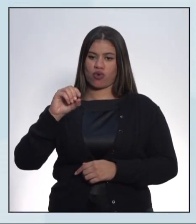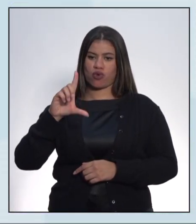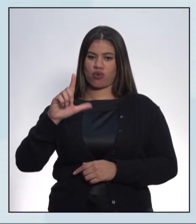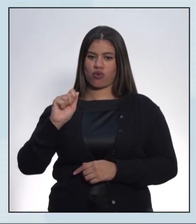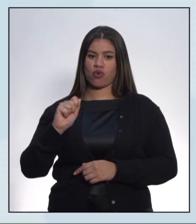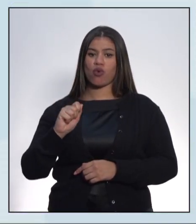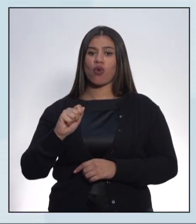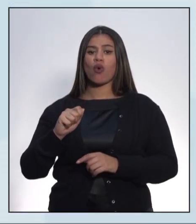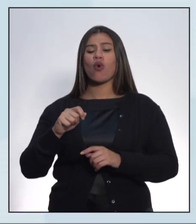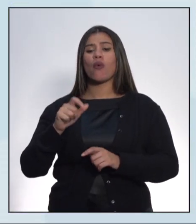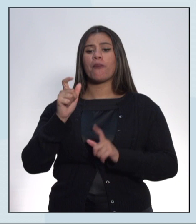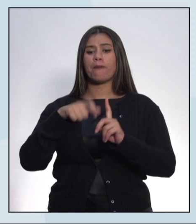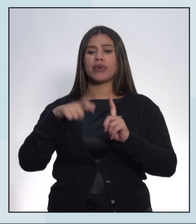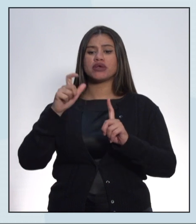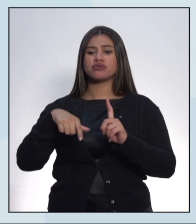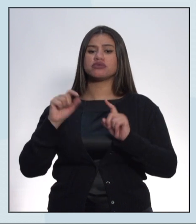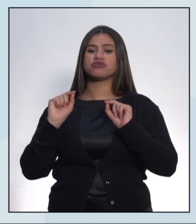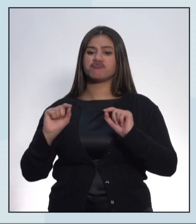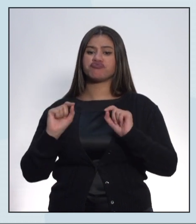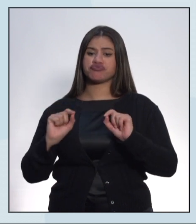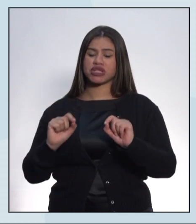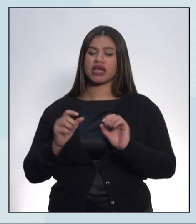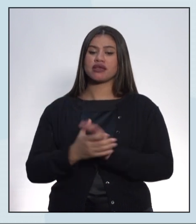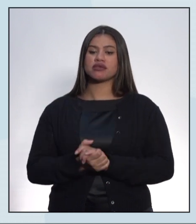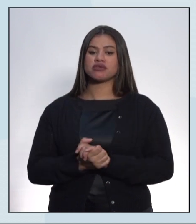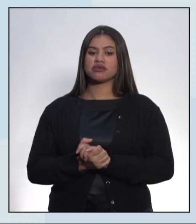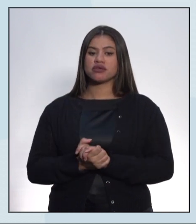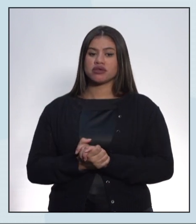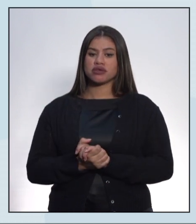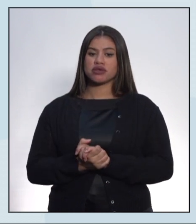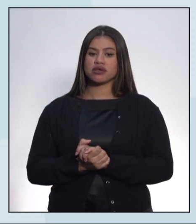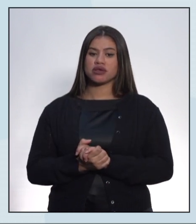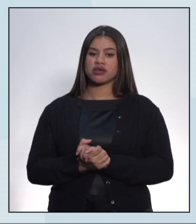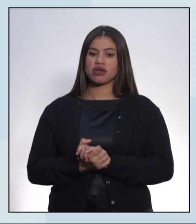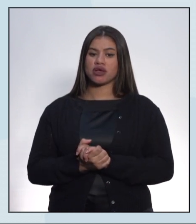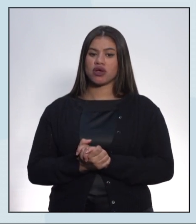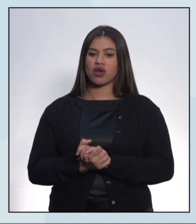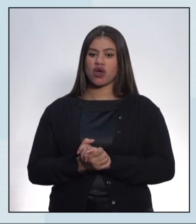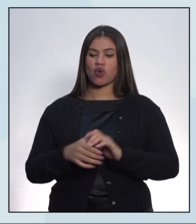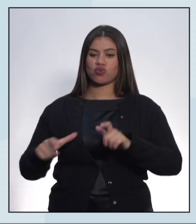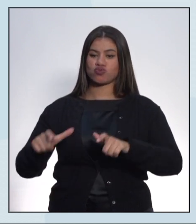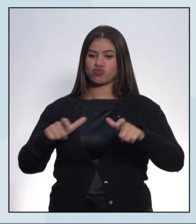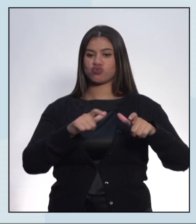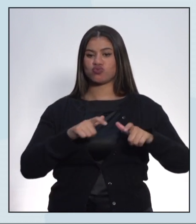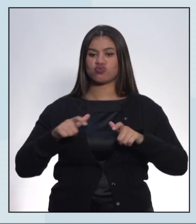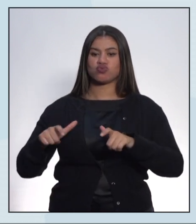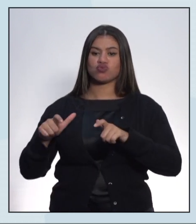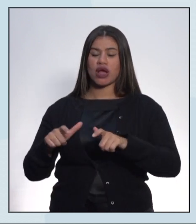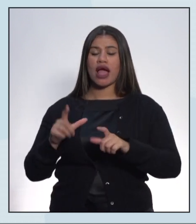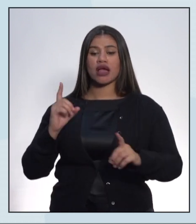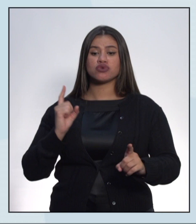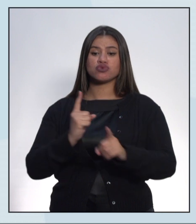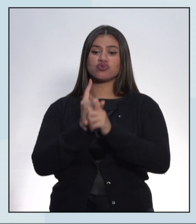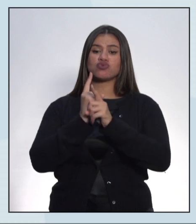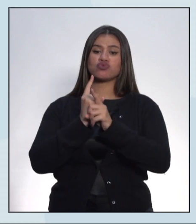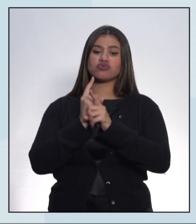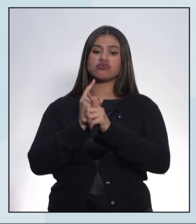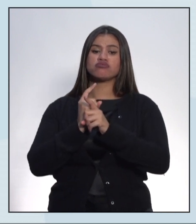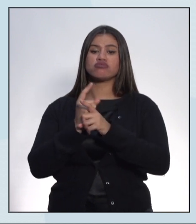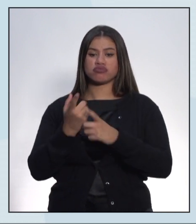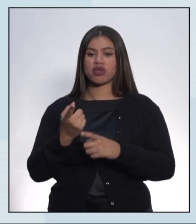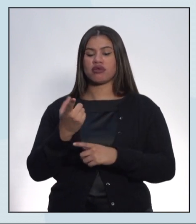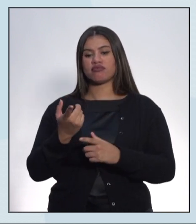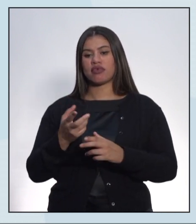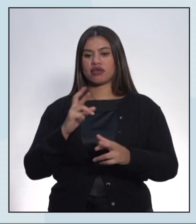no texto? E a pergunta 7. Podemos observar quantos espaços encontram-se presentes neste conto?